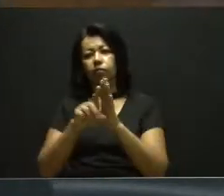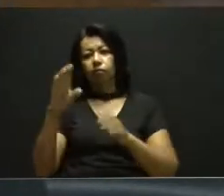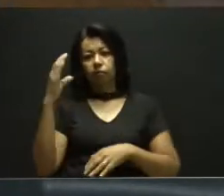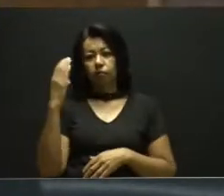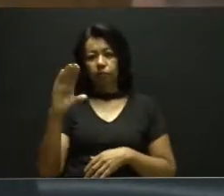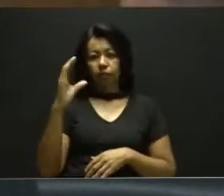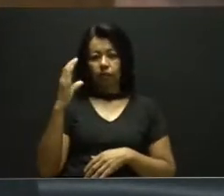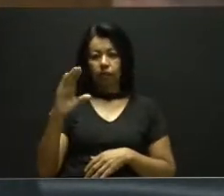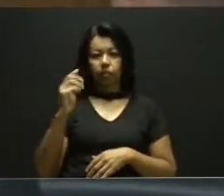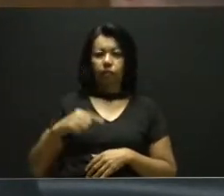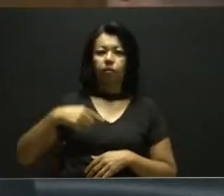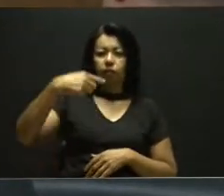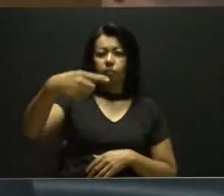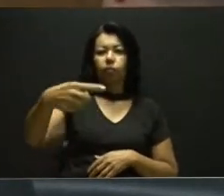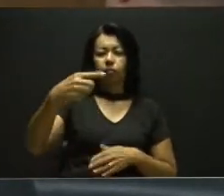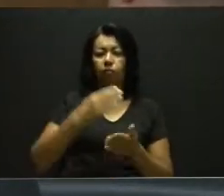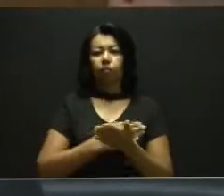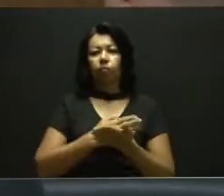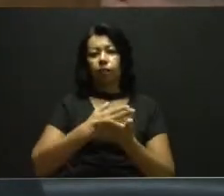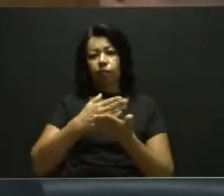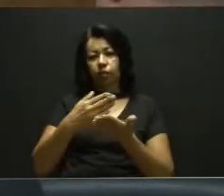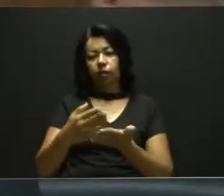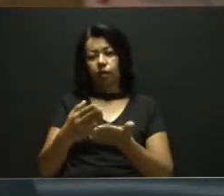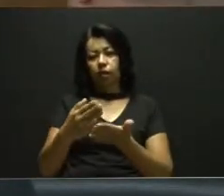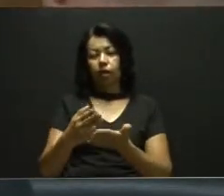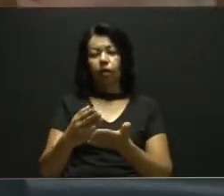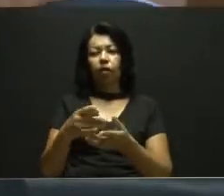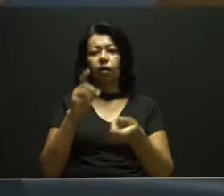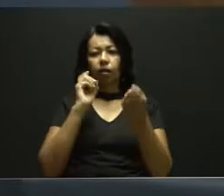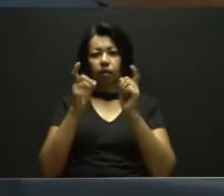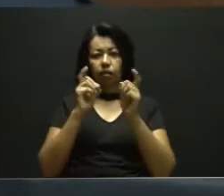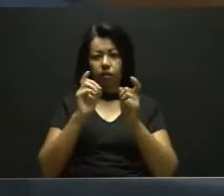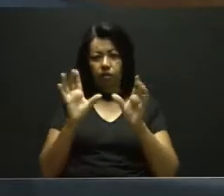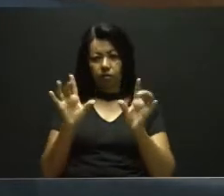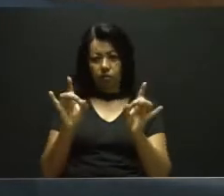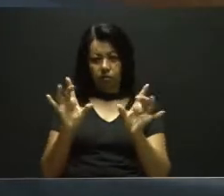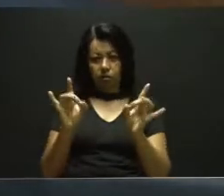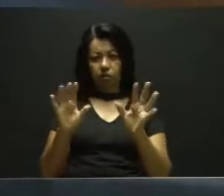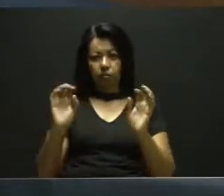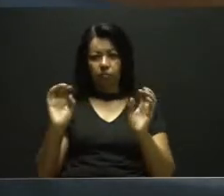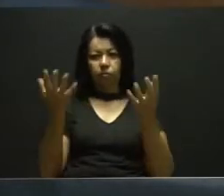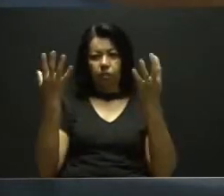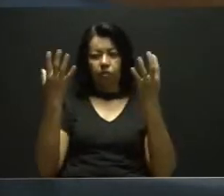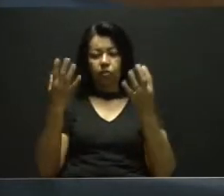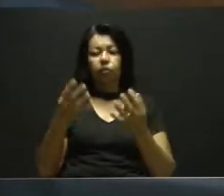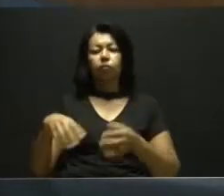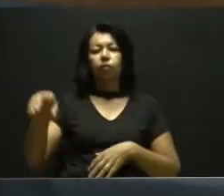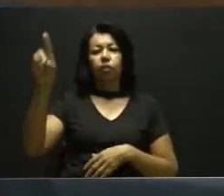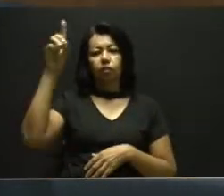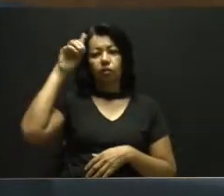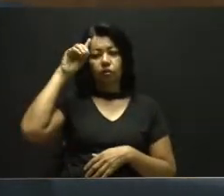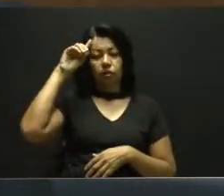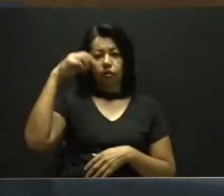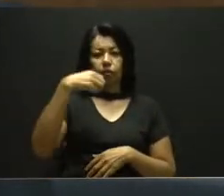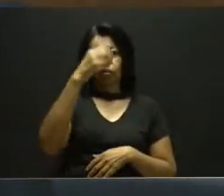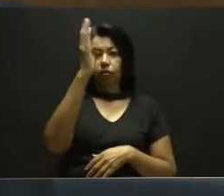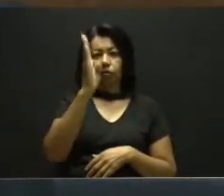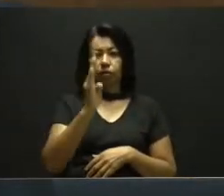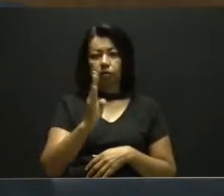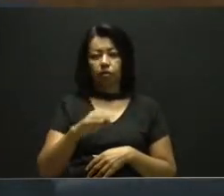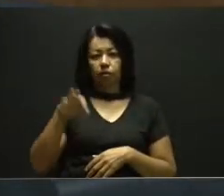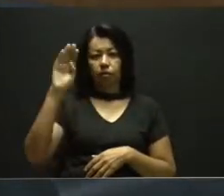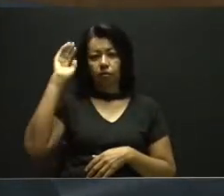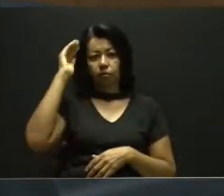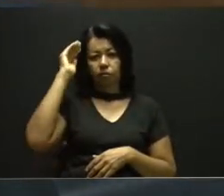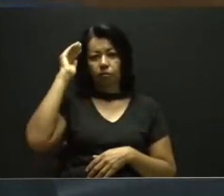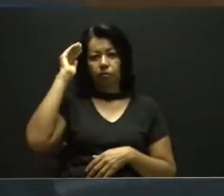cubatão onde daqui a pouco terá início o ato solene em homenagem ao dia nacional da